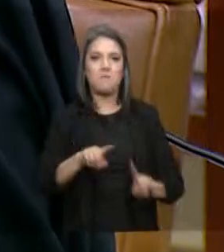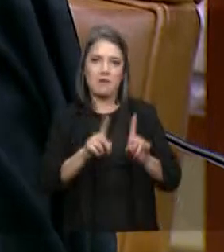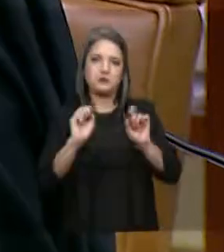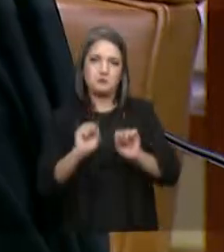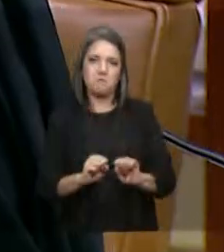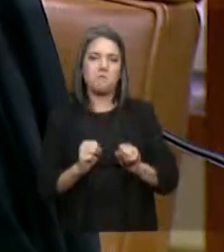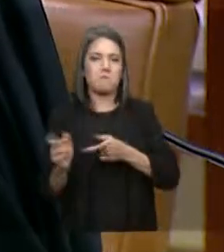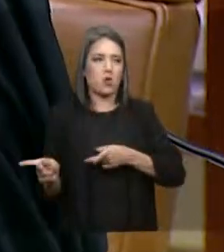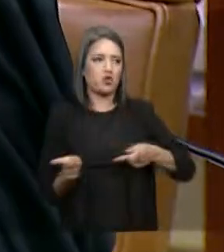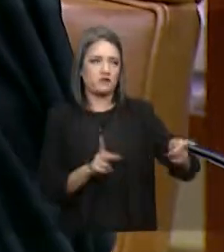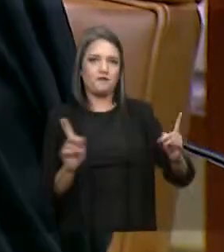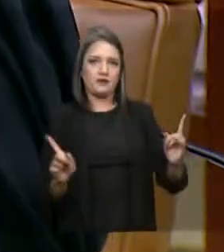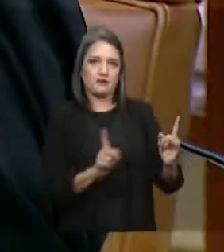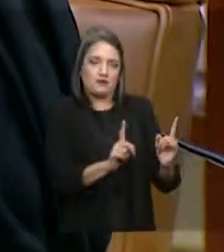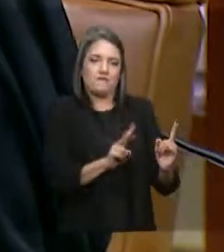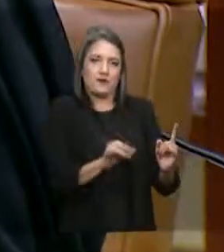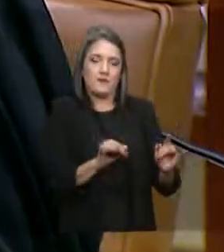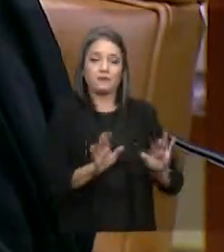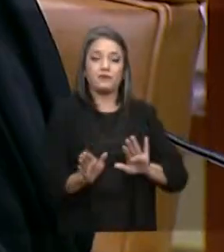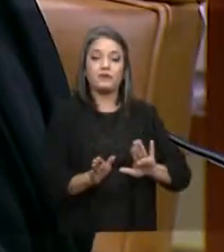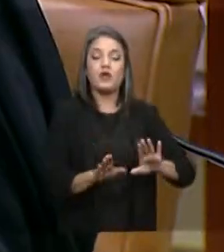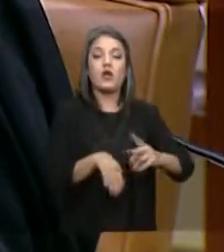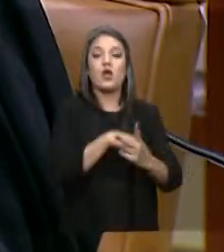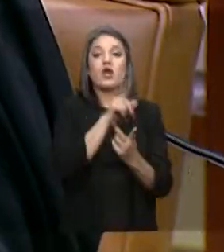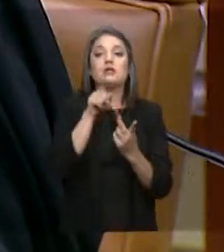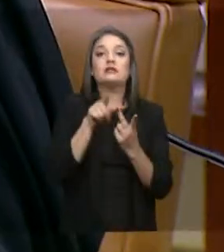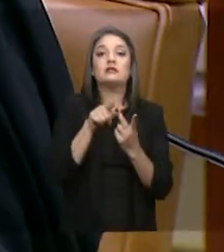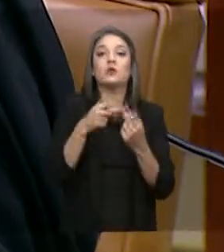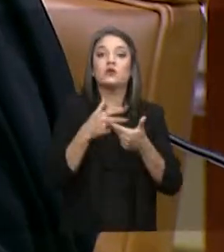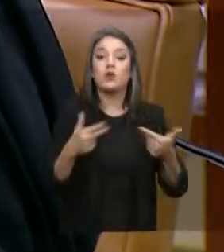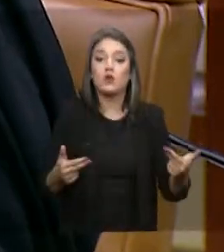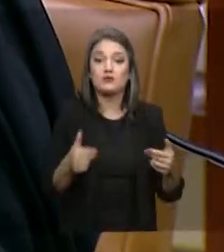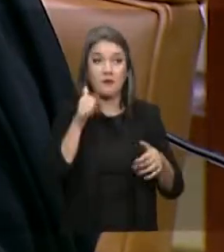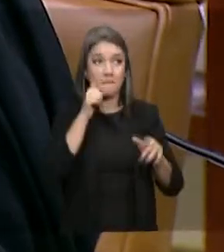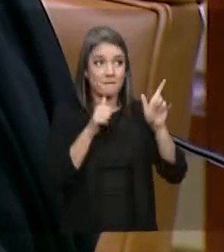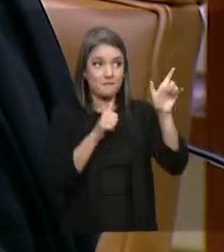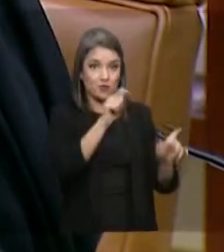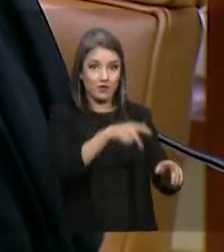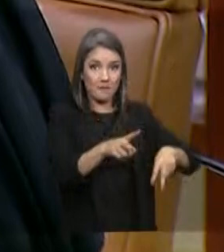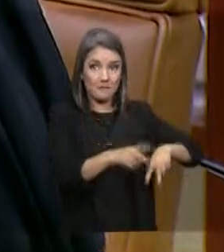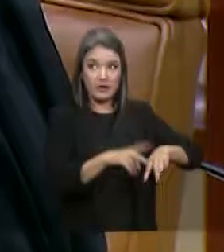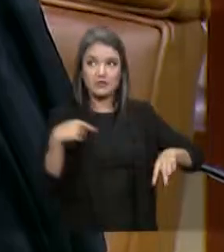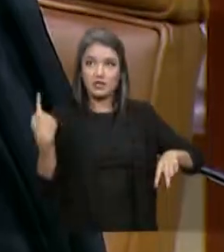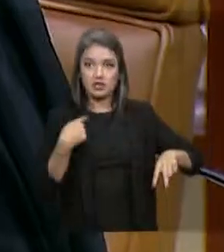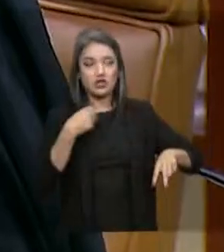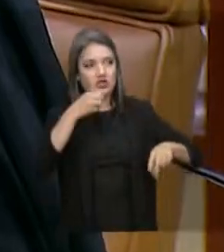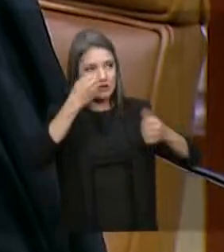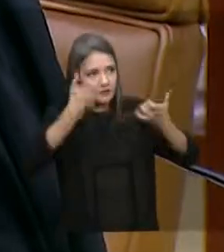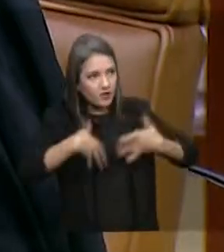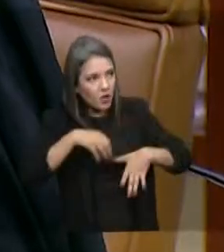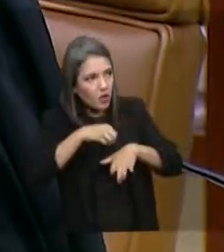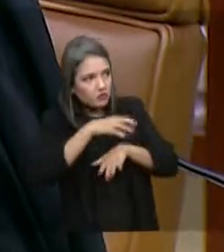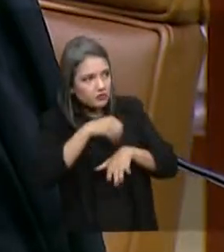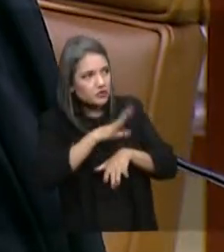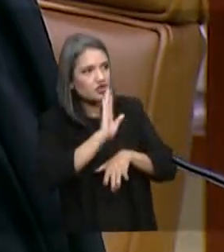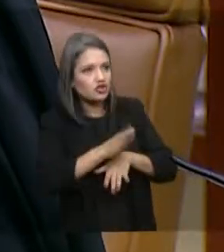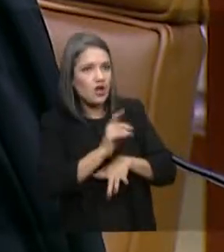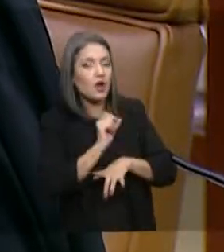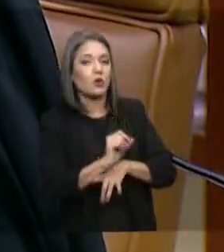importante que foi esclarecido a todas as presas é vários parlamentares